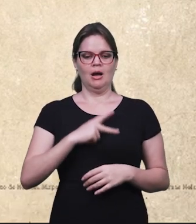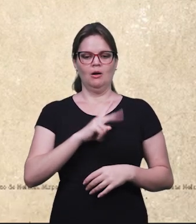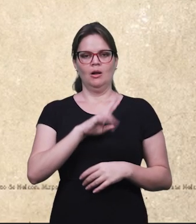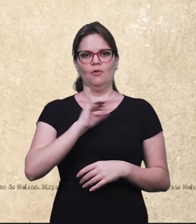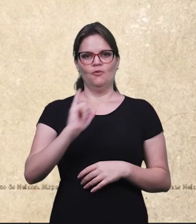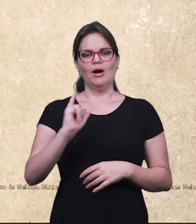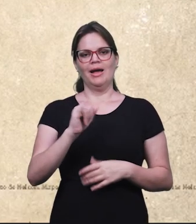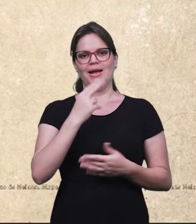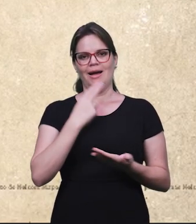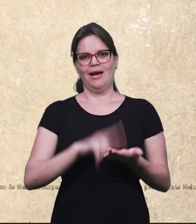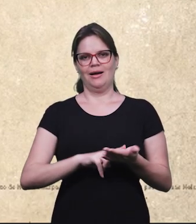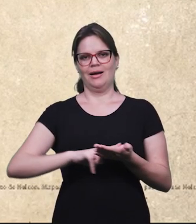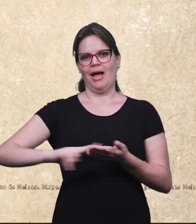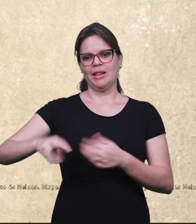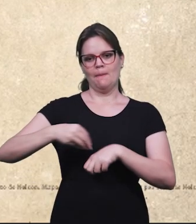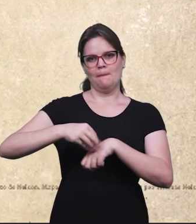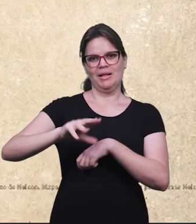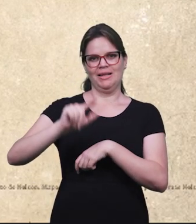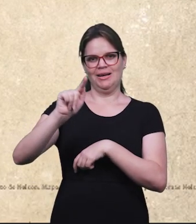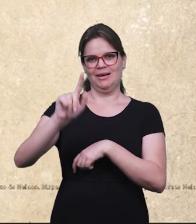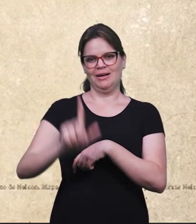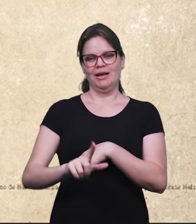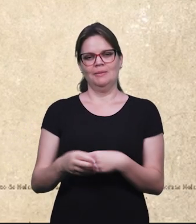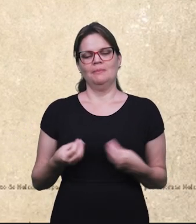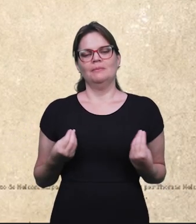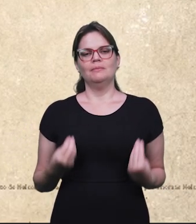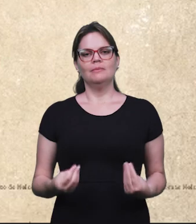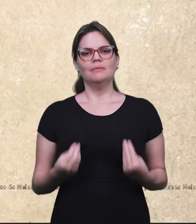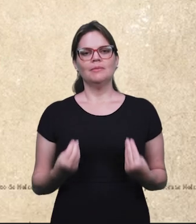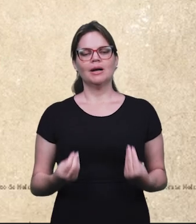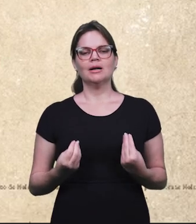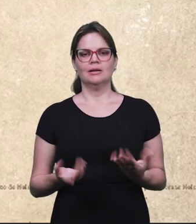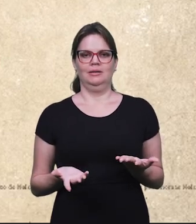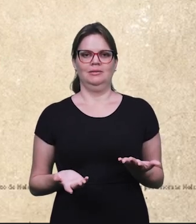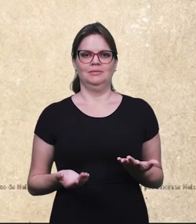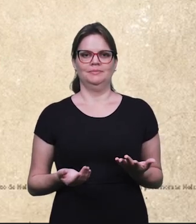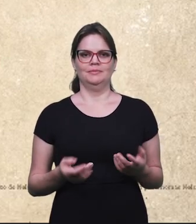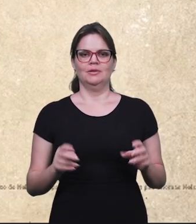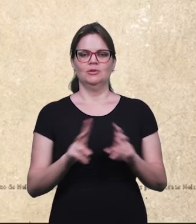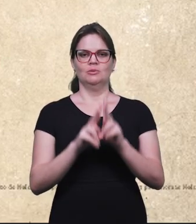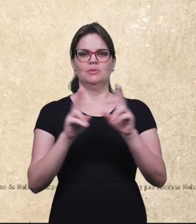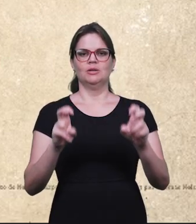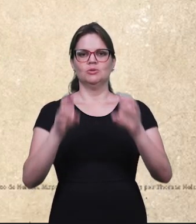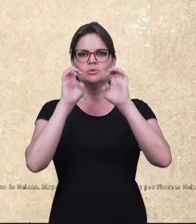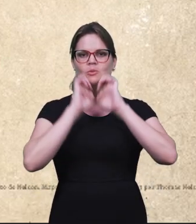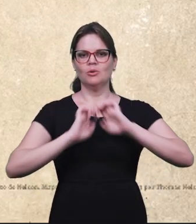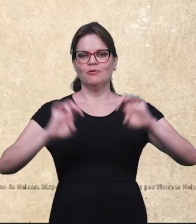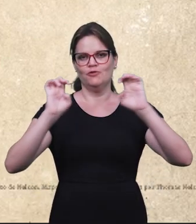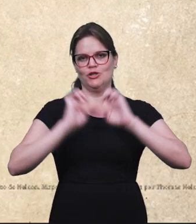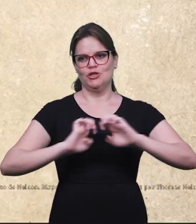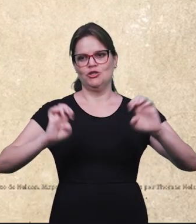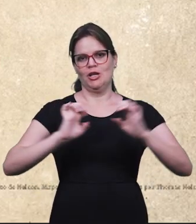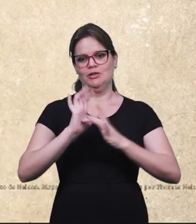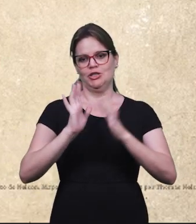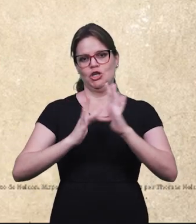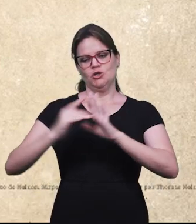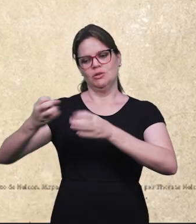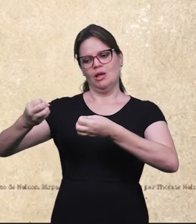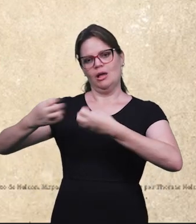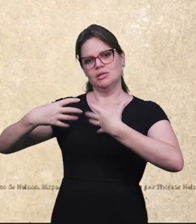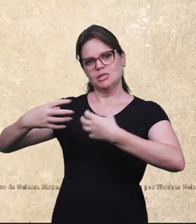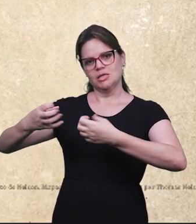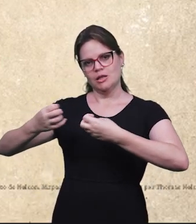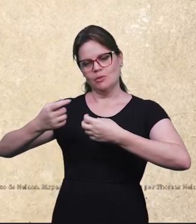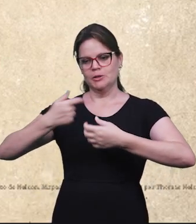Jesus Cristo. Talvez o que fica mais marcante é que ele enfatiza de